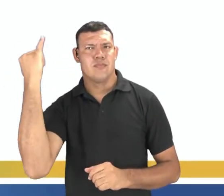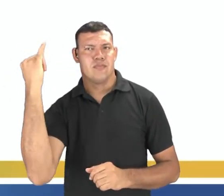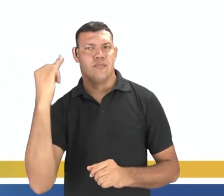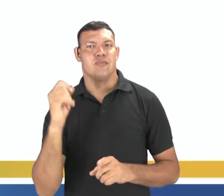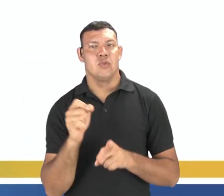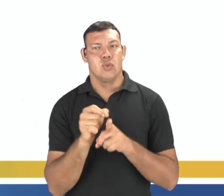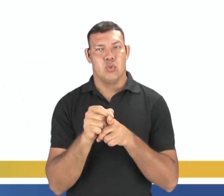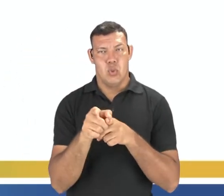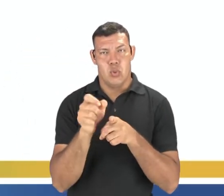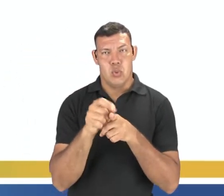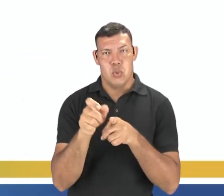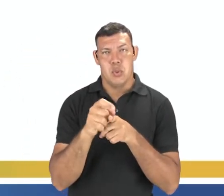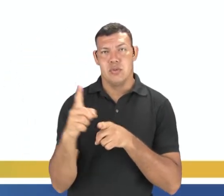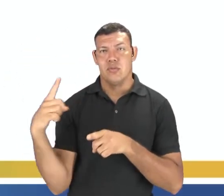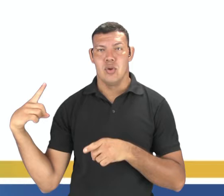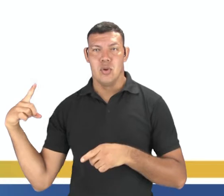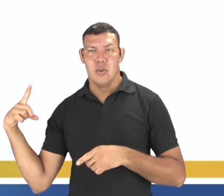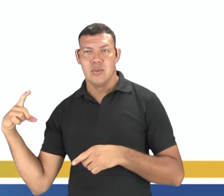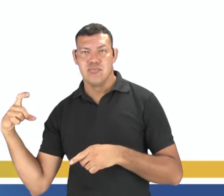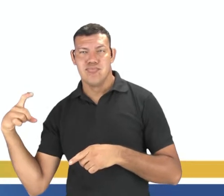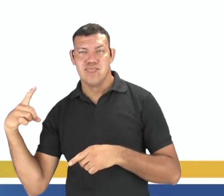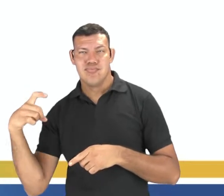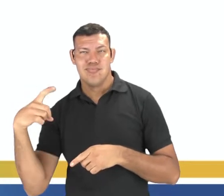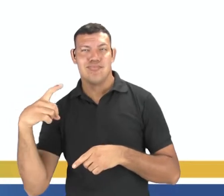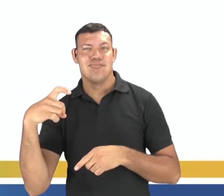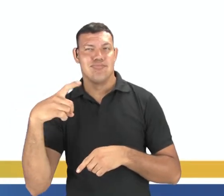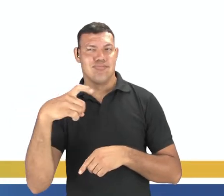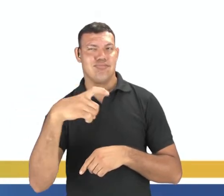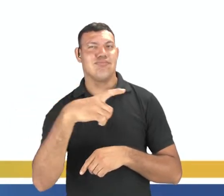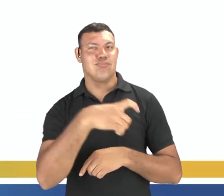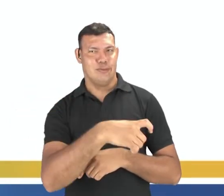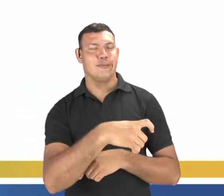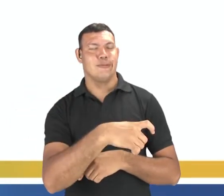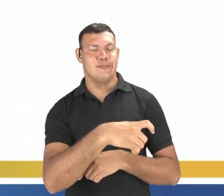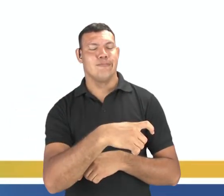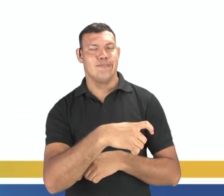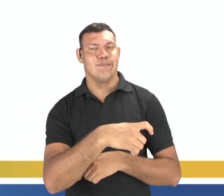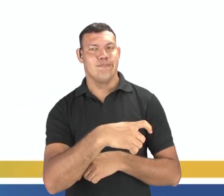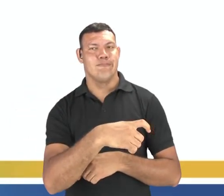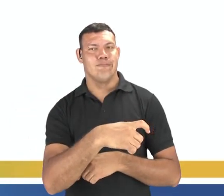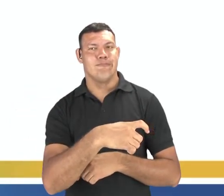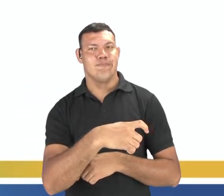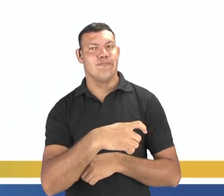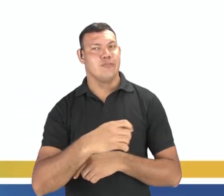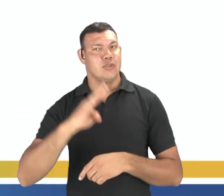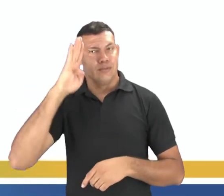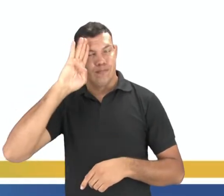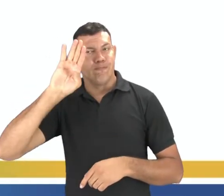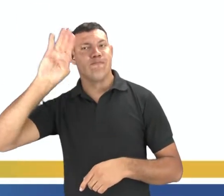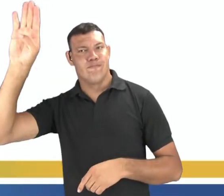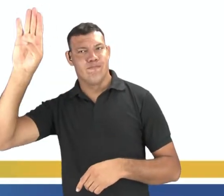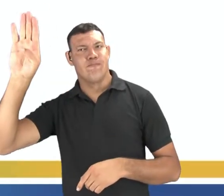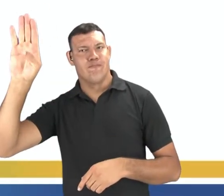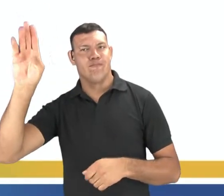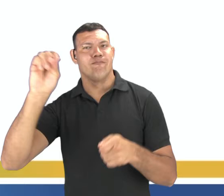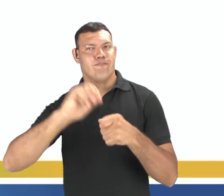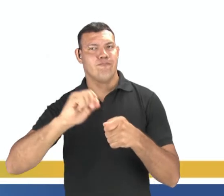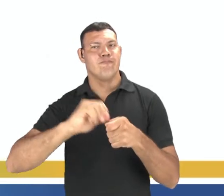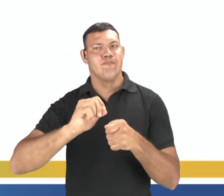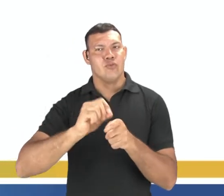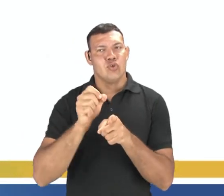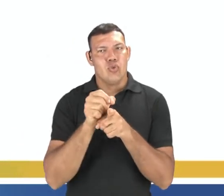fecundação, é o espermatozoide, É a principal função do sistema masculino, é a produção dos gametas